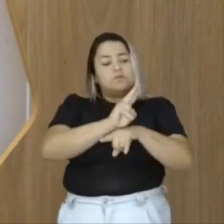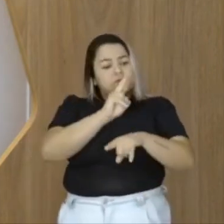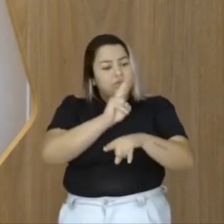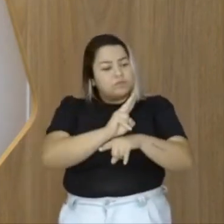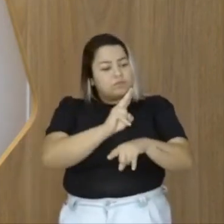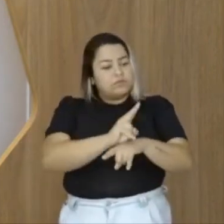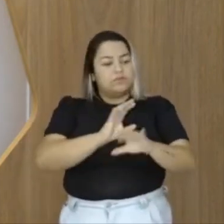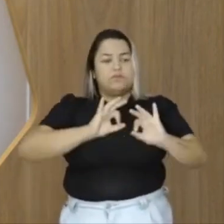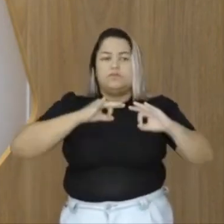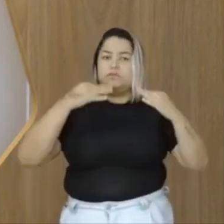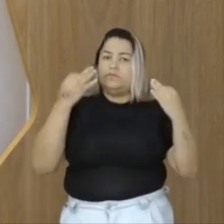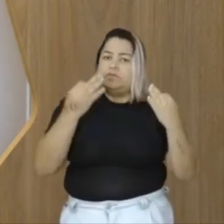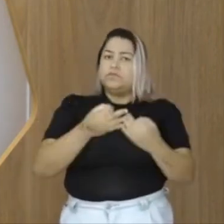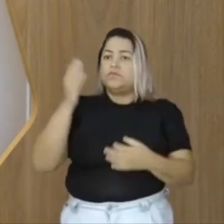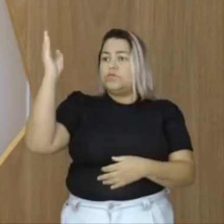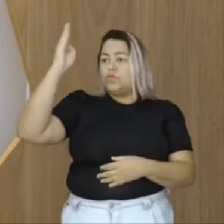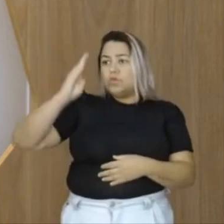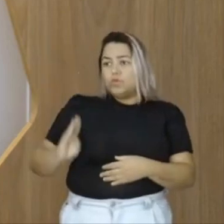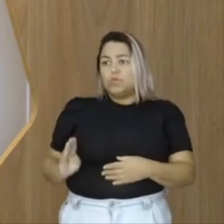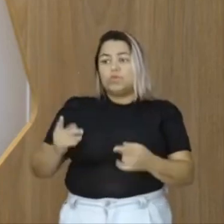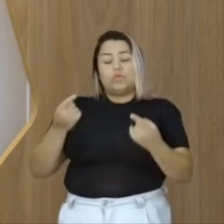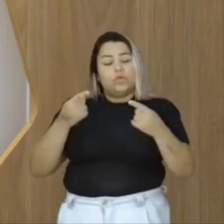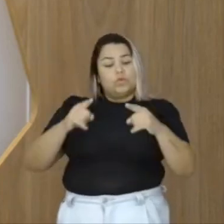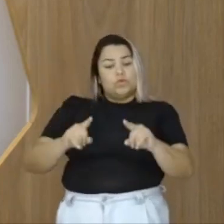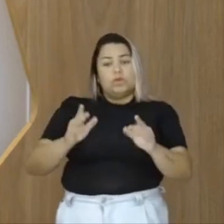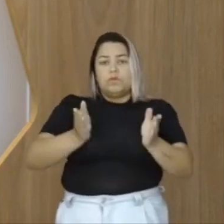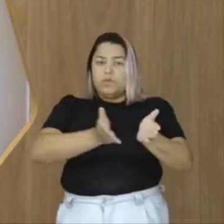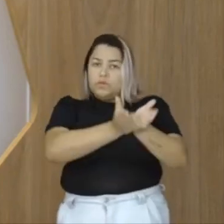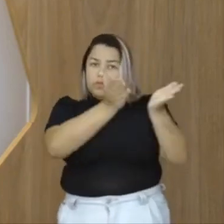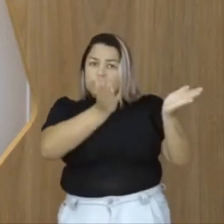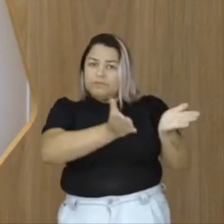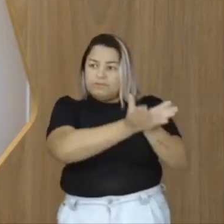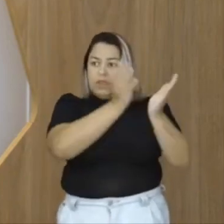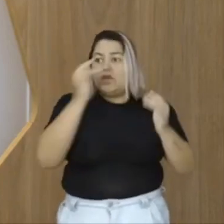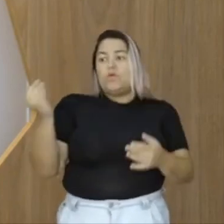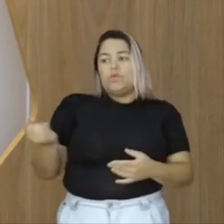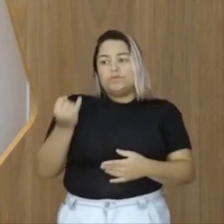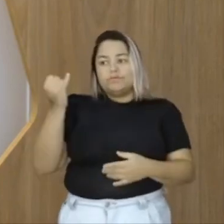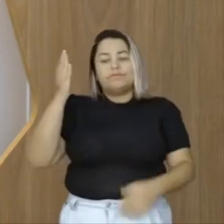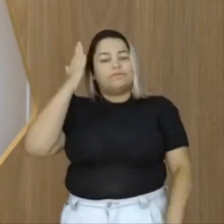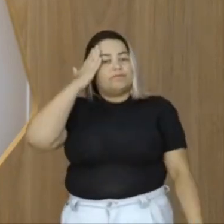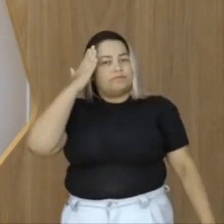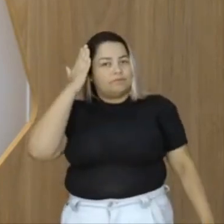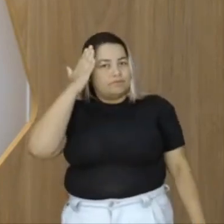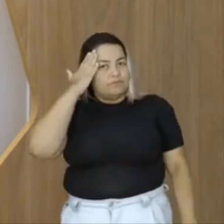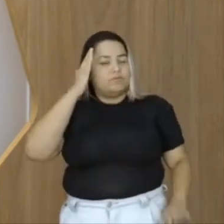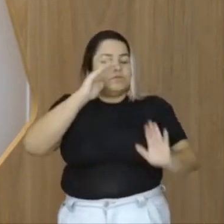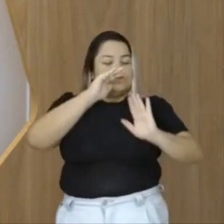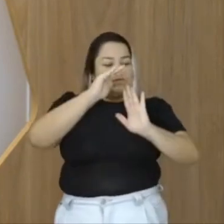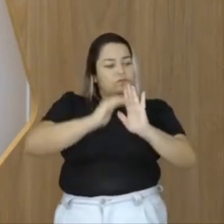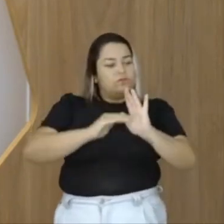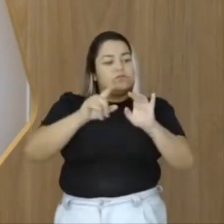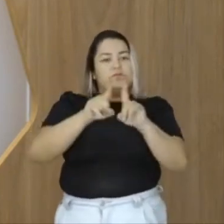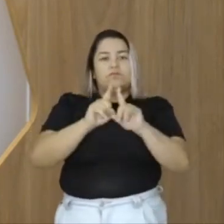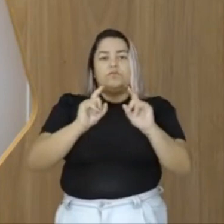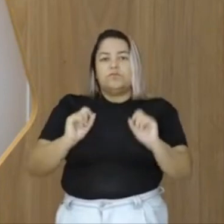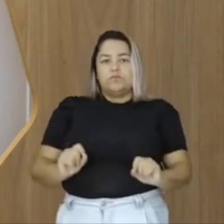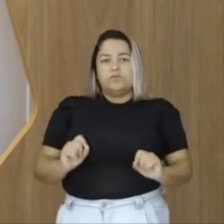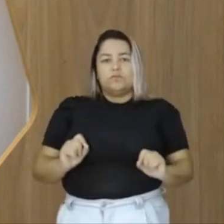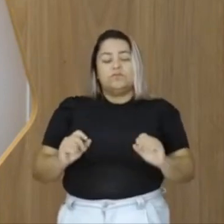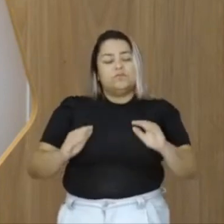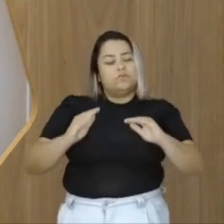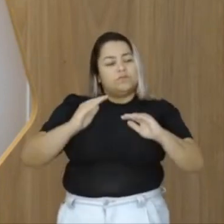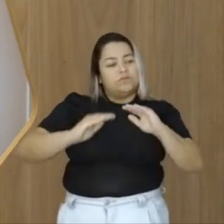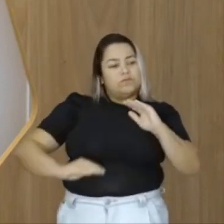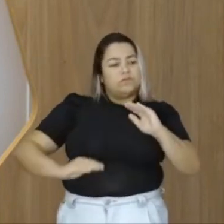família brasileira contra a pobreza. E isso que é o importante. Nós sabemos que o programa de transferência de renda, na